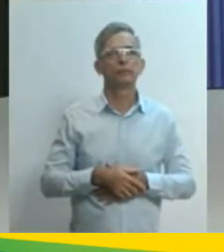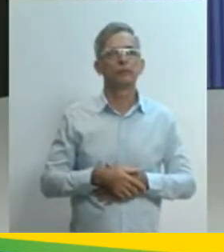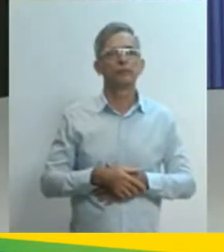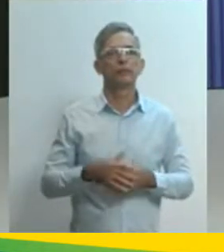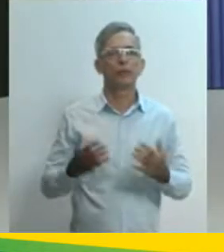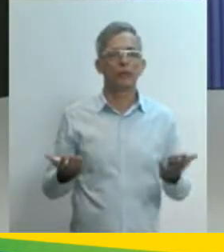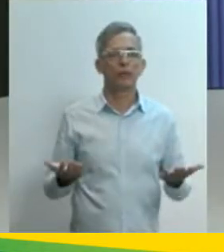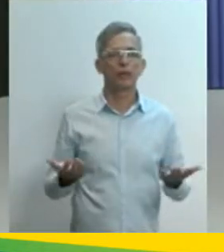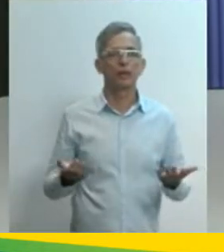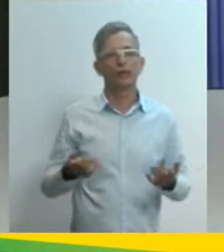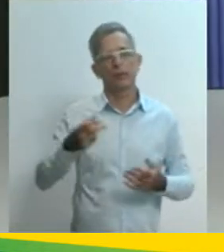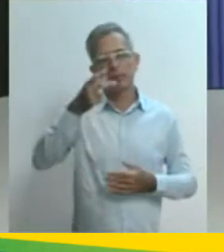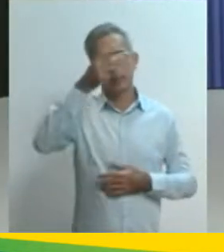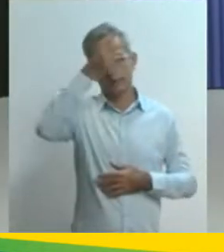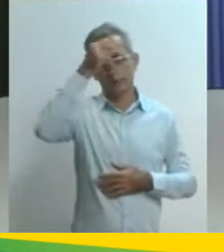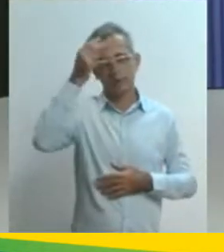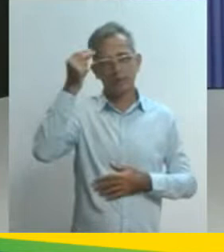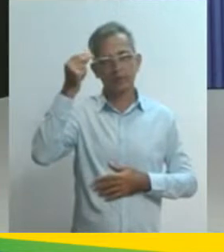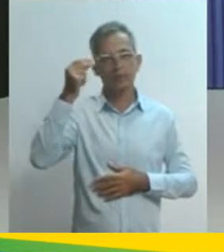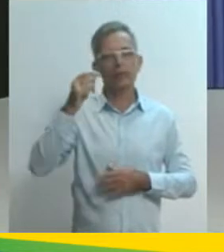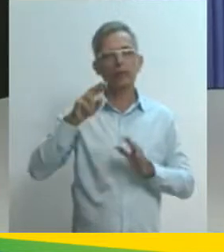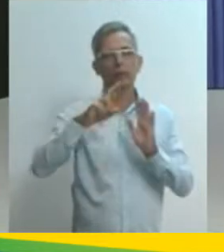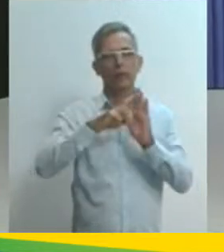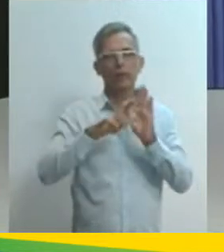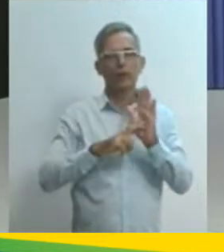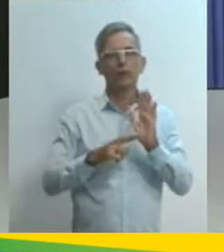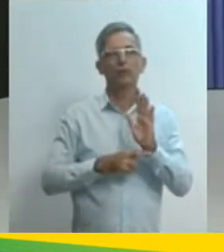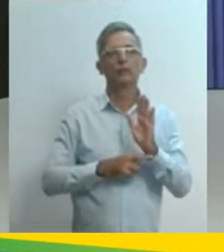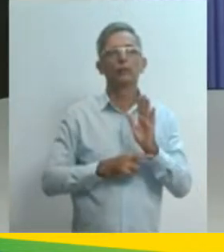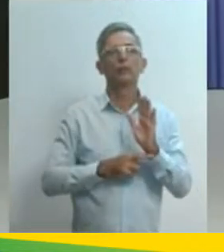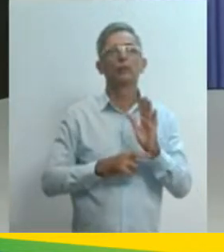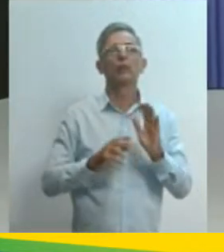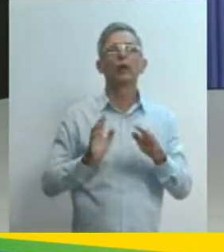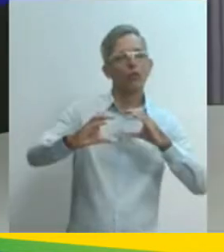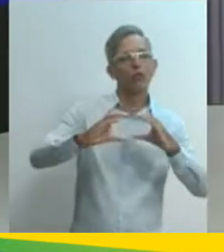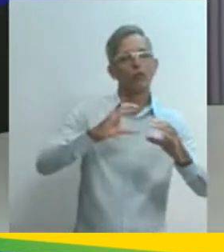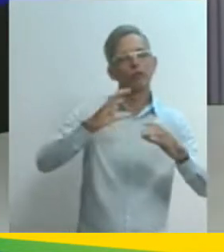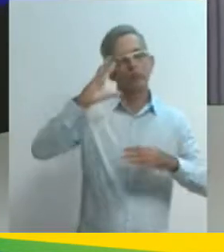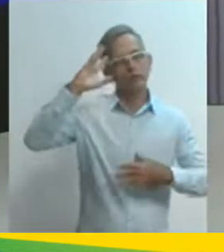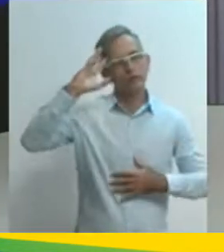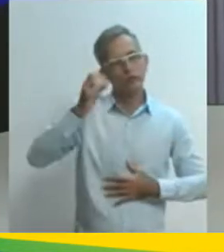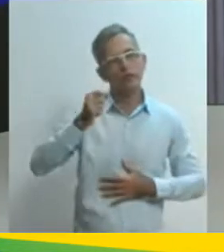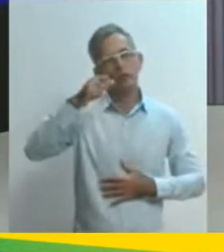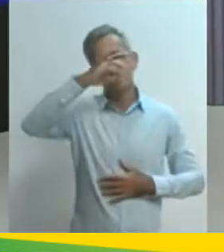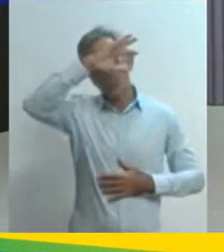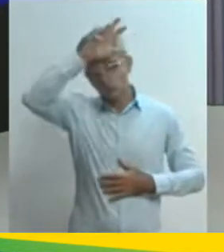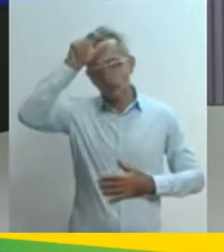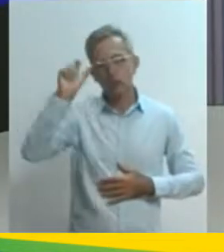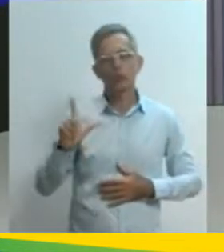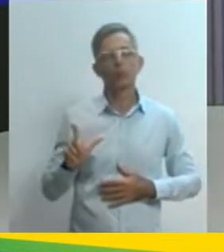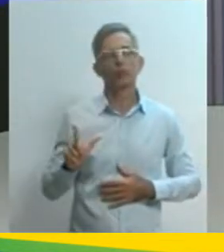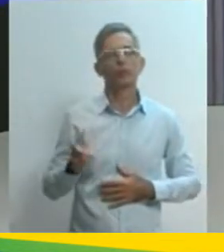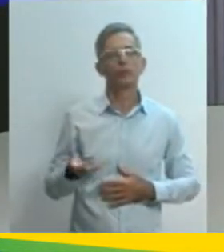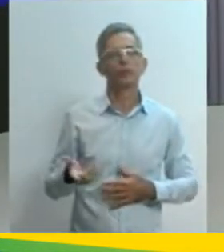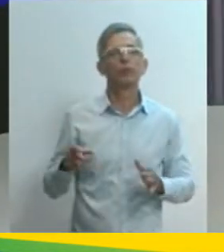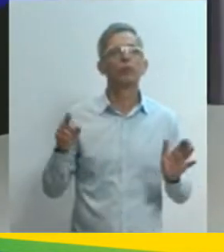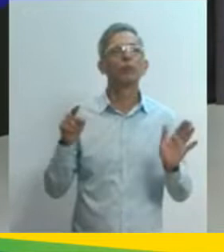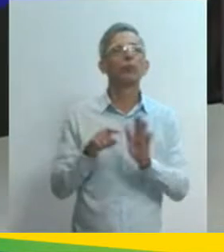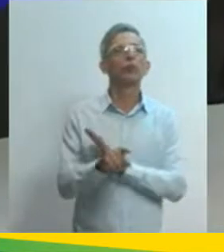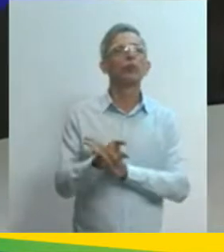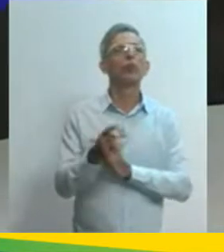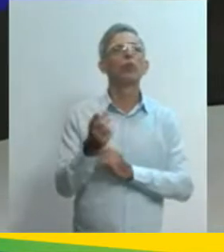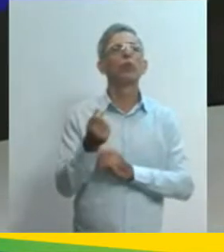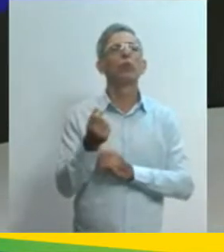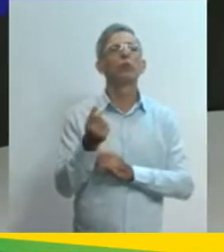tiver a sua prioridade estabelecida nós iremos aportar esses recursos mas o senhor tem ideia de quanto vai direcionar os municípios